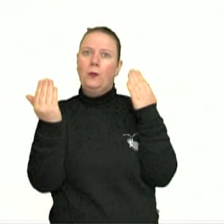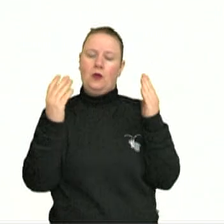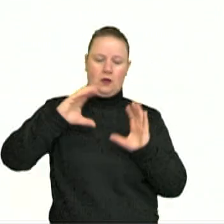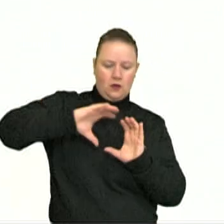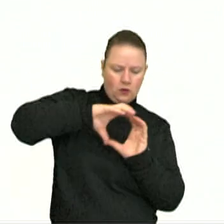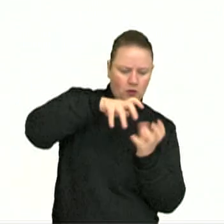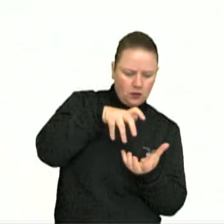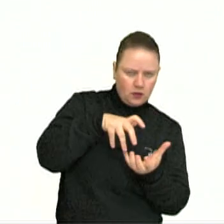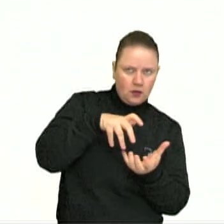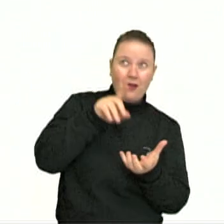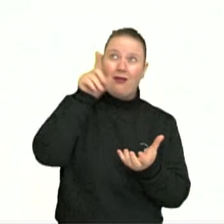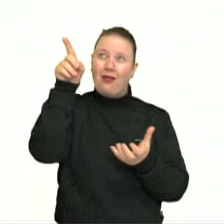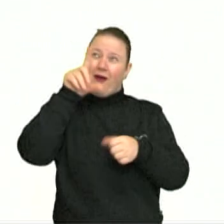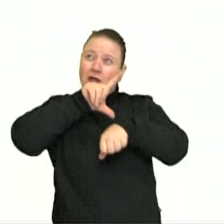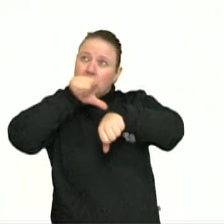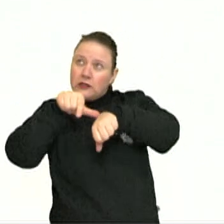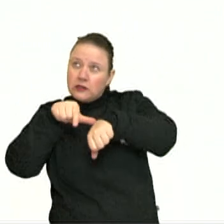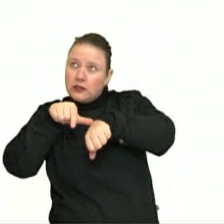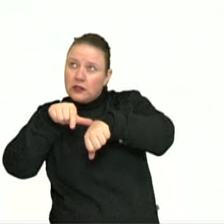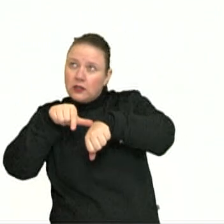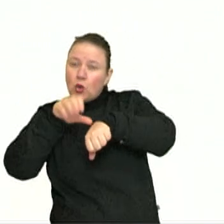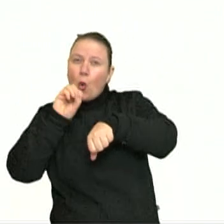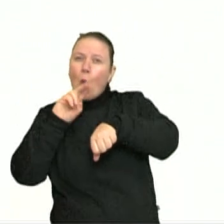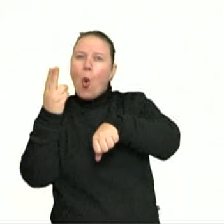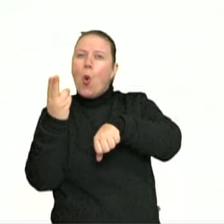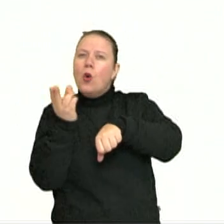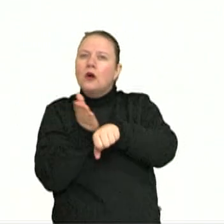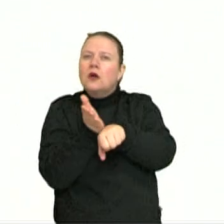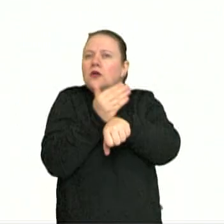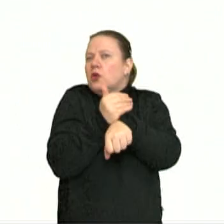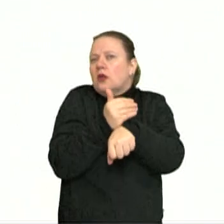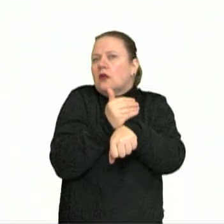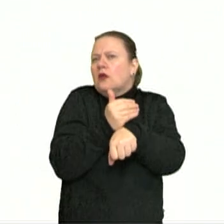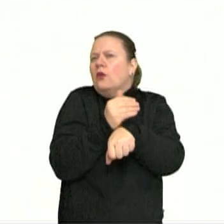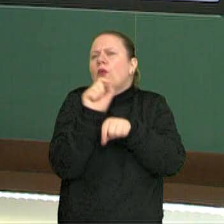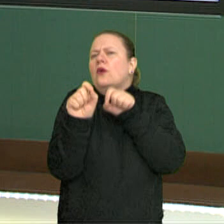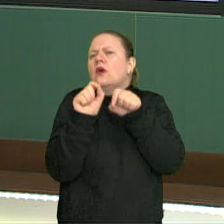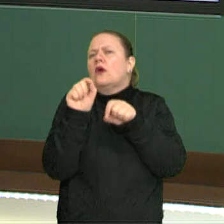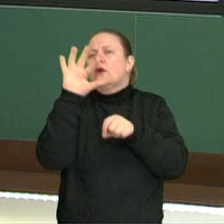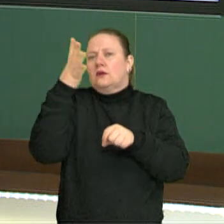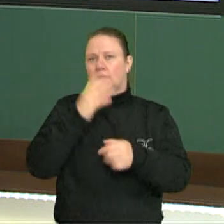se adiantar? O que vai acontecer com ele? Né? Então,